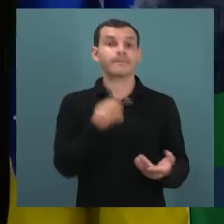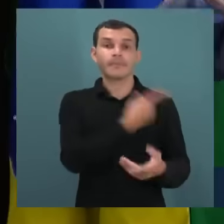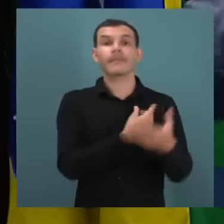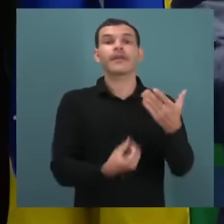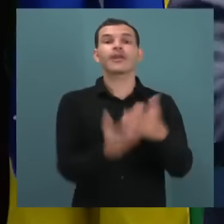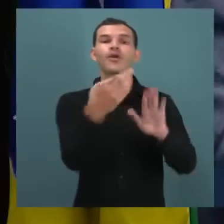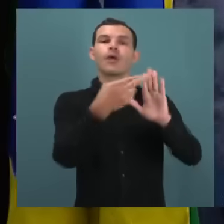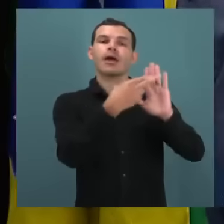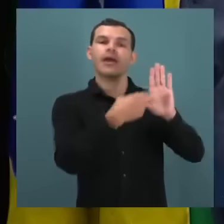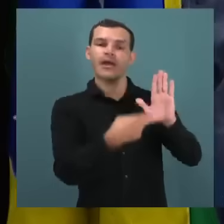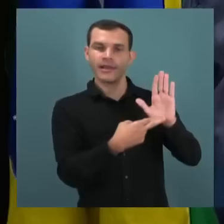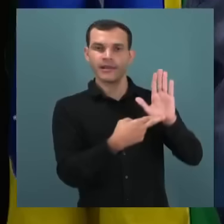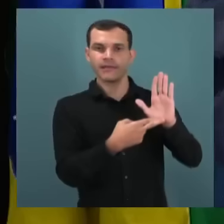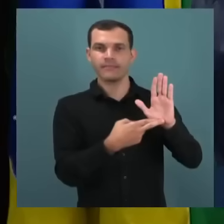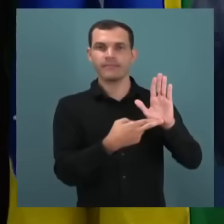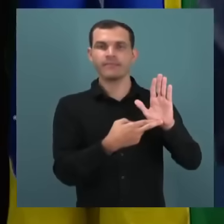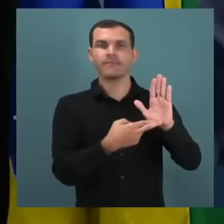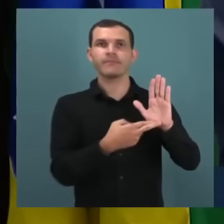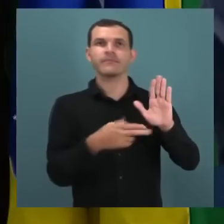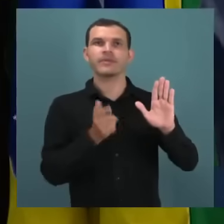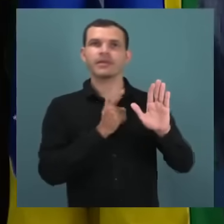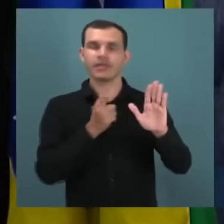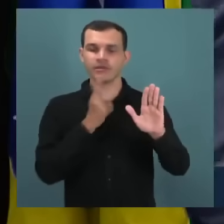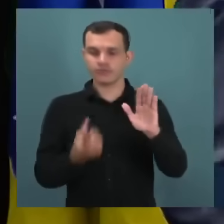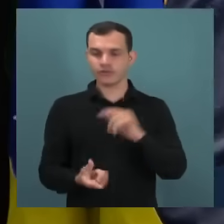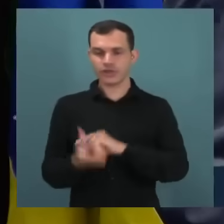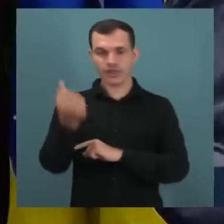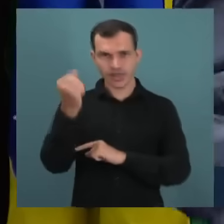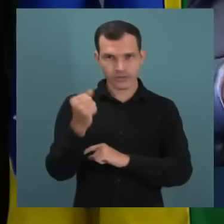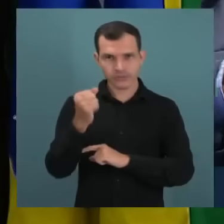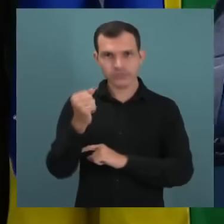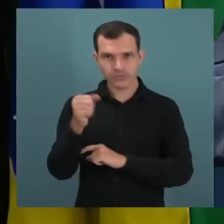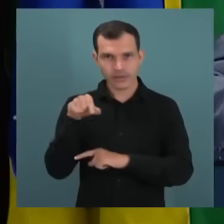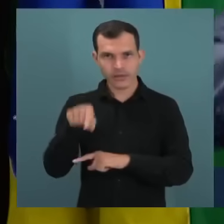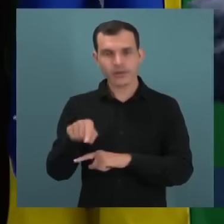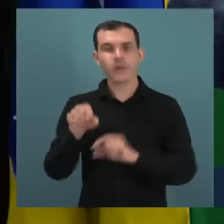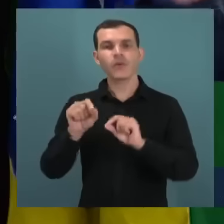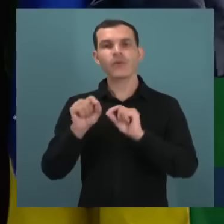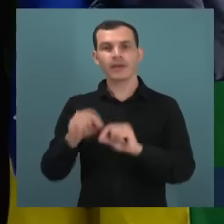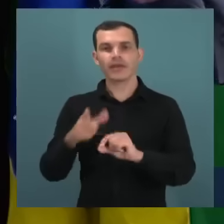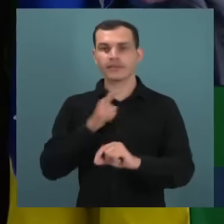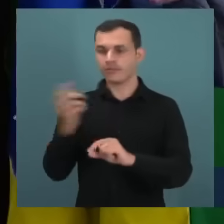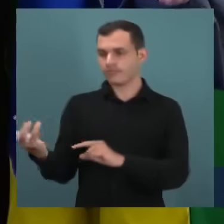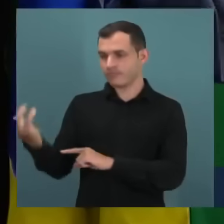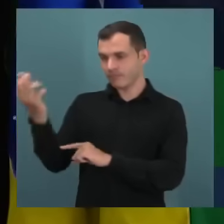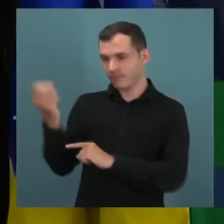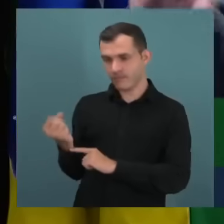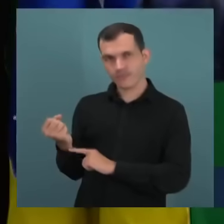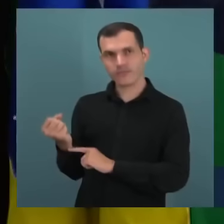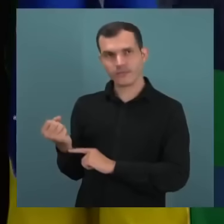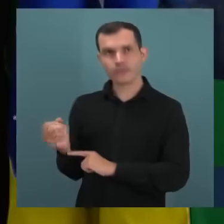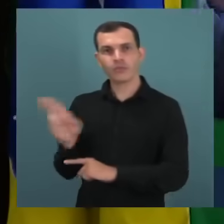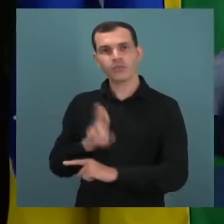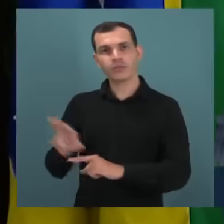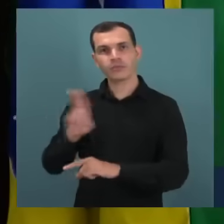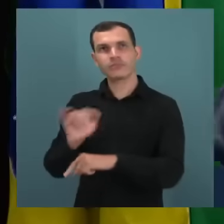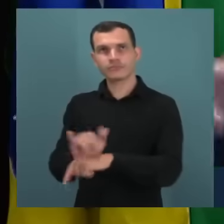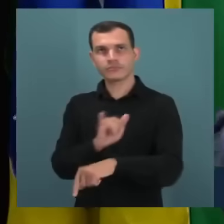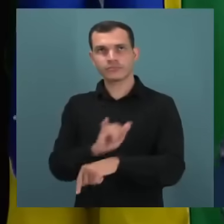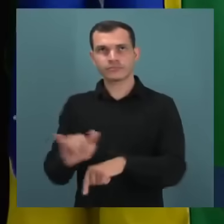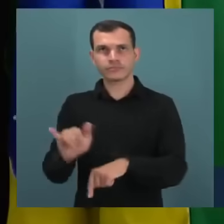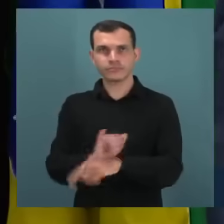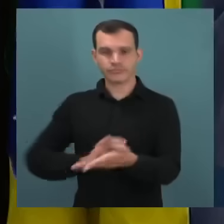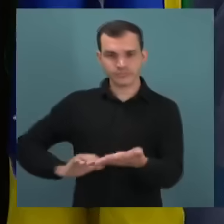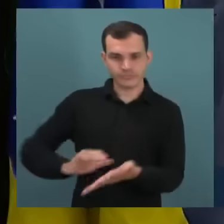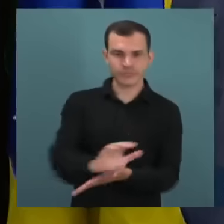por ocasião do arcabouço fiscal em que o crescimento da receita seria um indexador para o piso da saúde e da educação. Muito